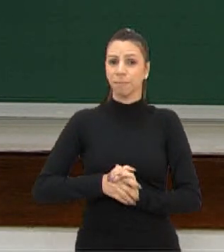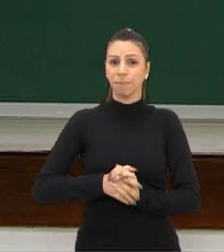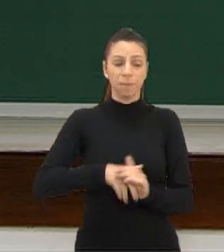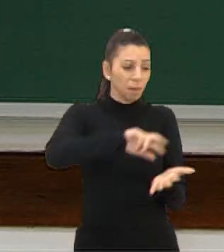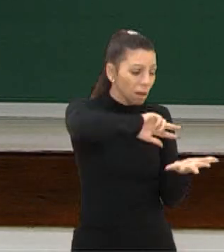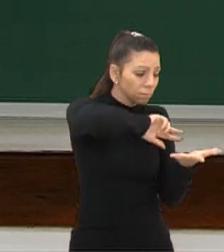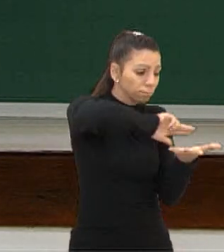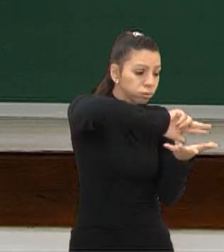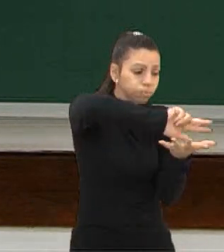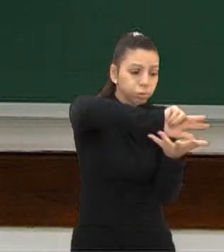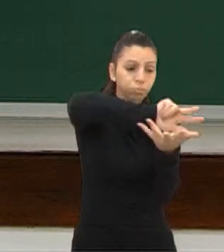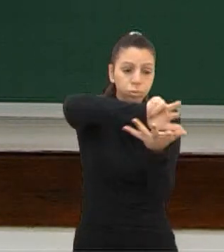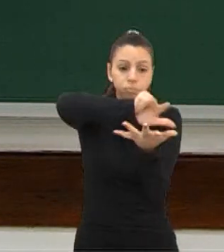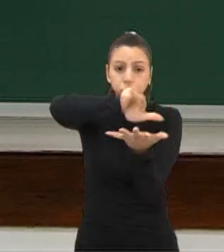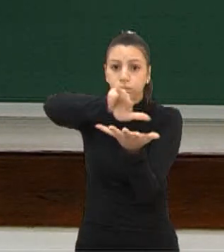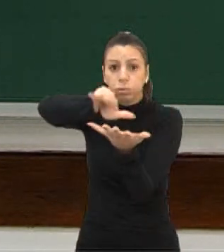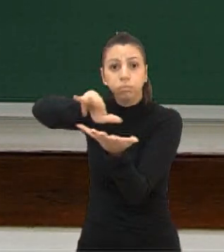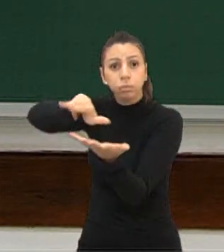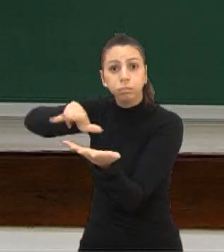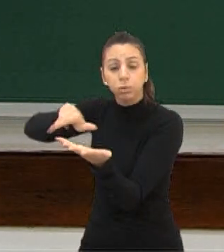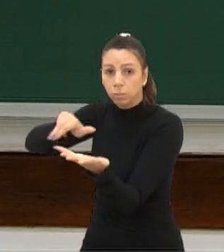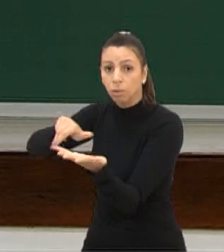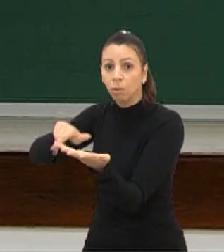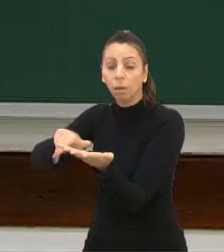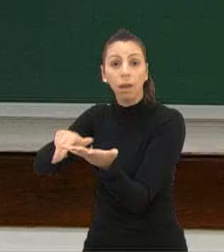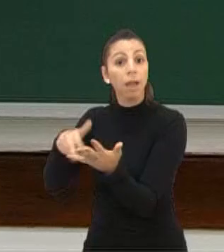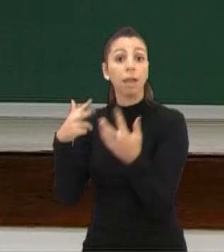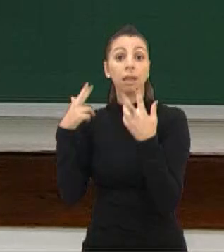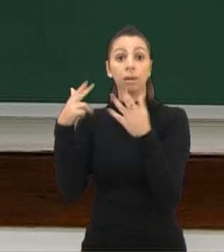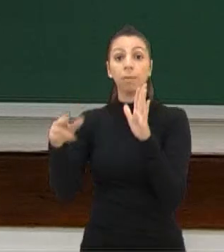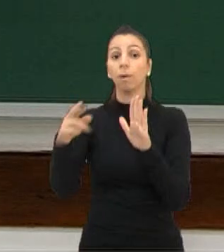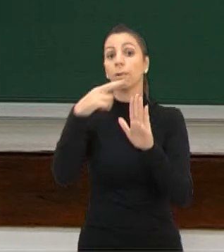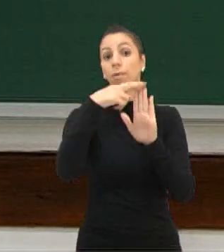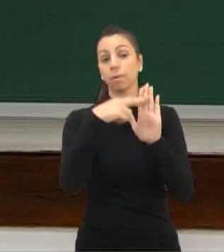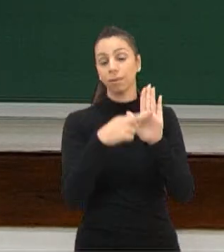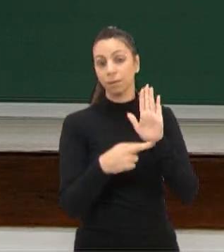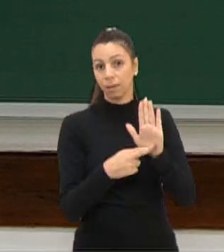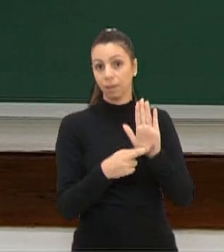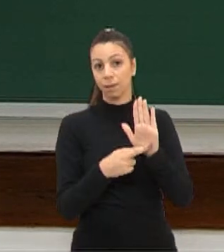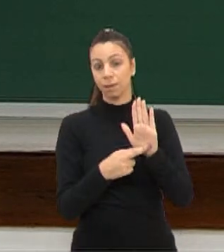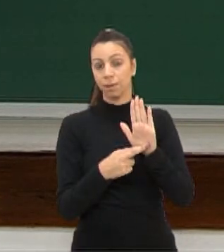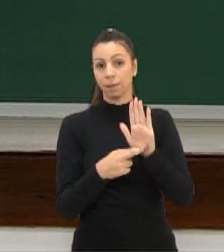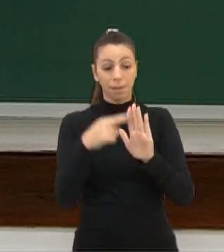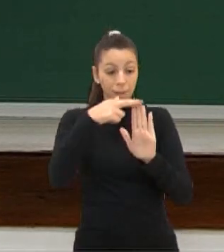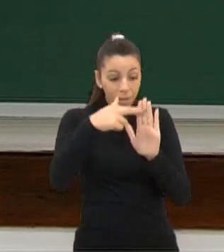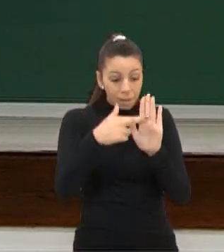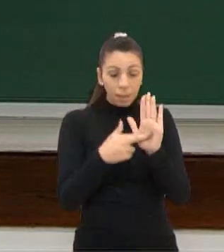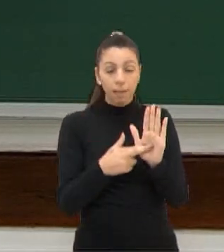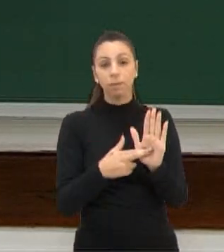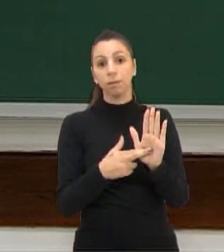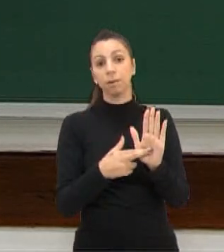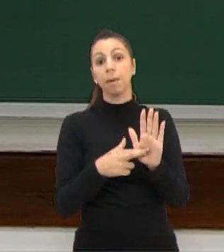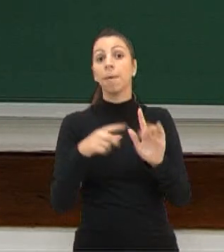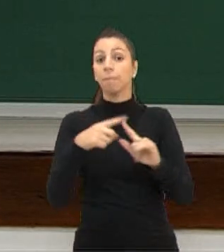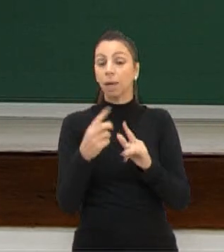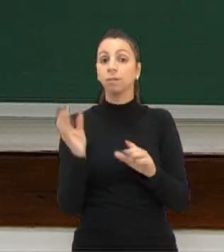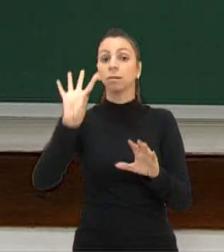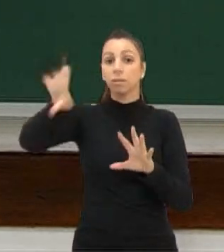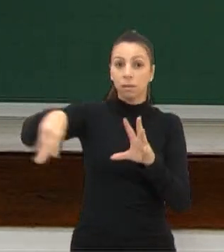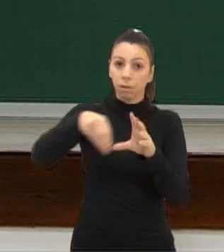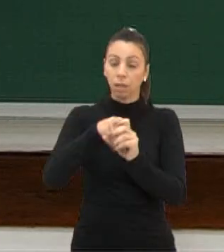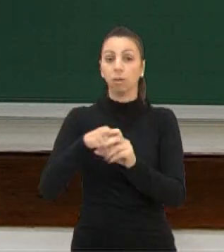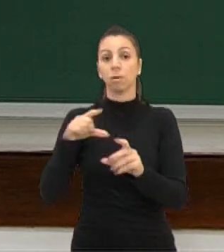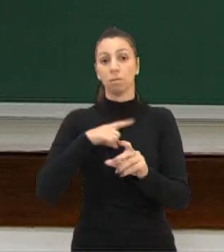elas compactuam de mesmas normatizações. Não que seja a mesma norma, mas existem normas,